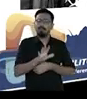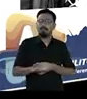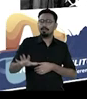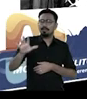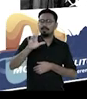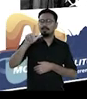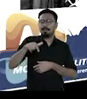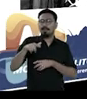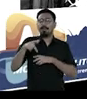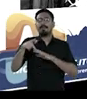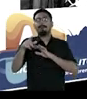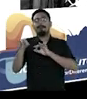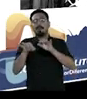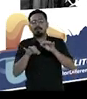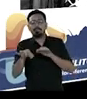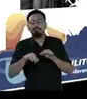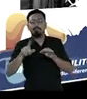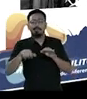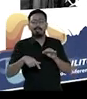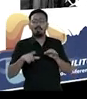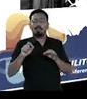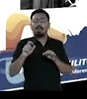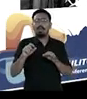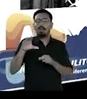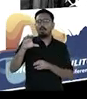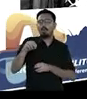de projetos na área comercial.